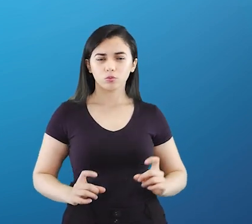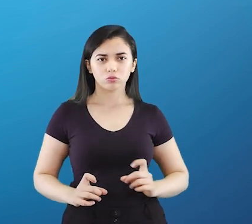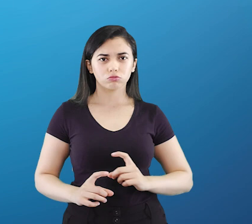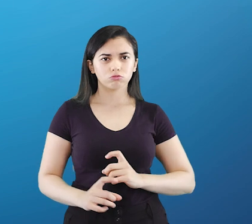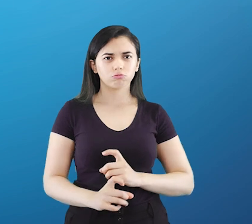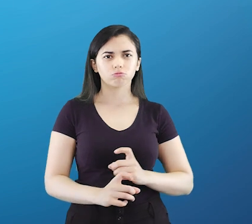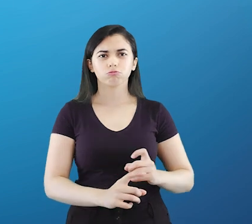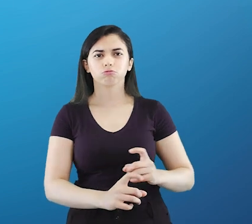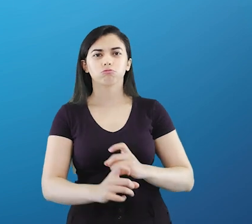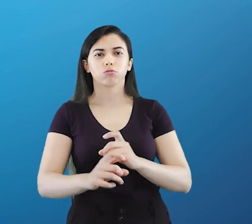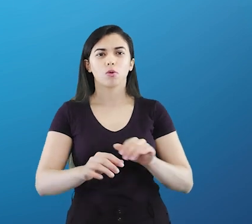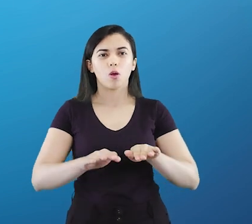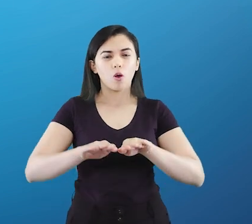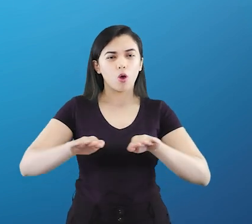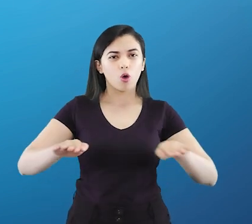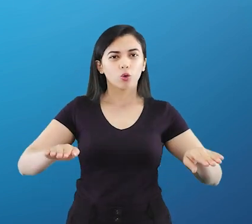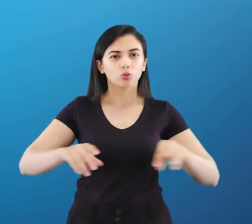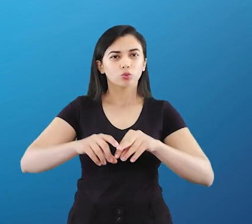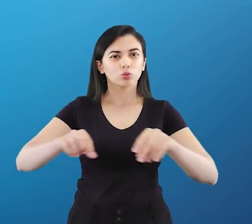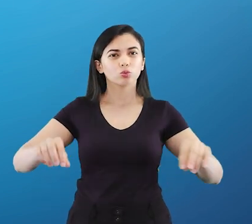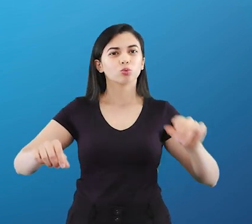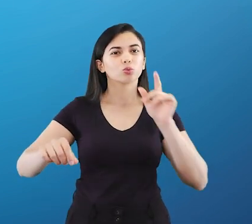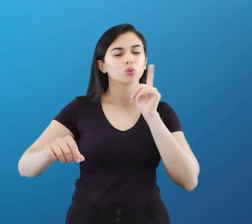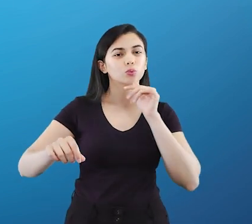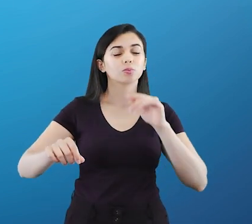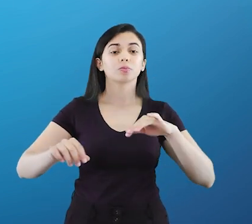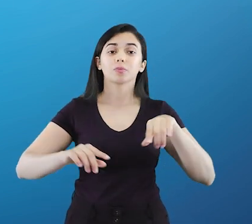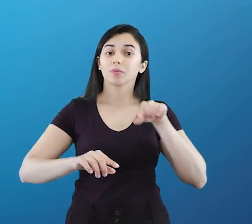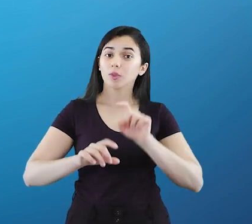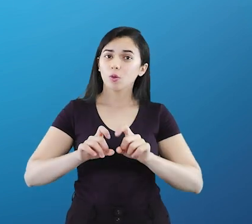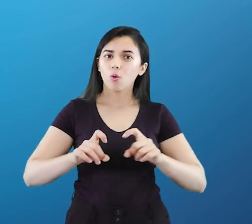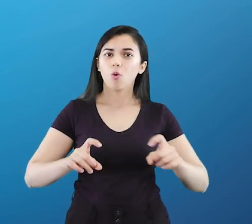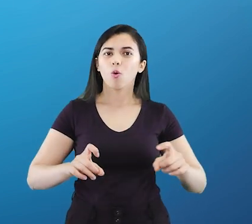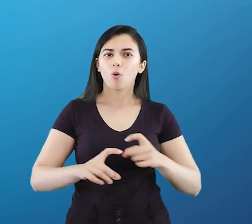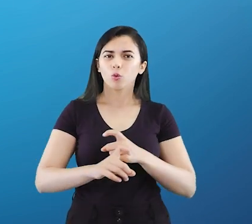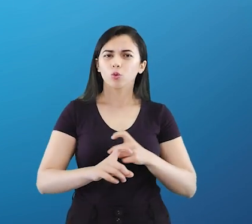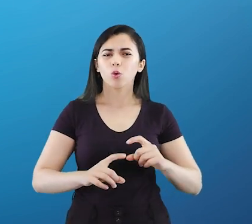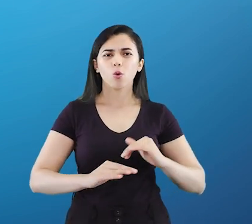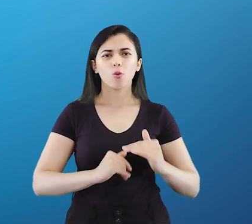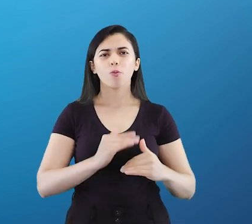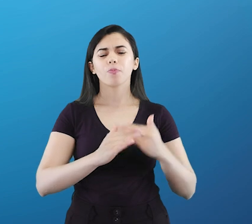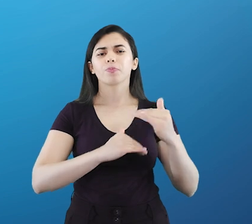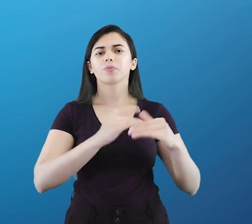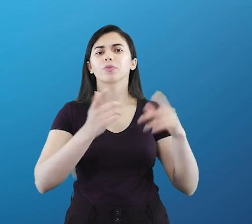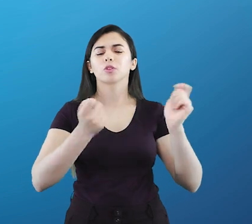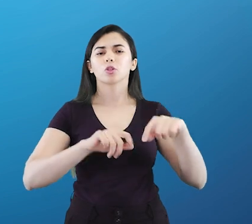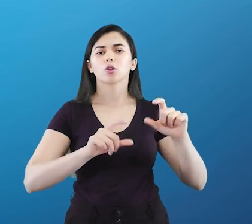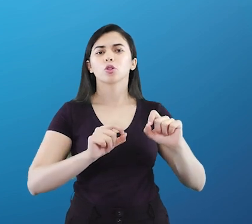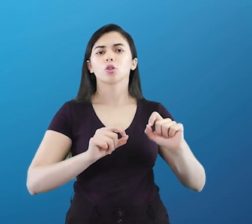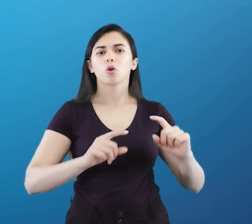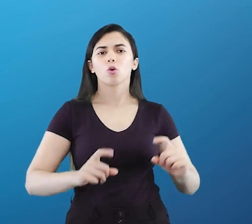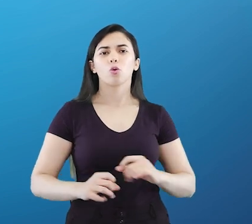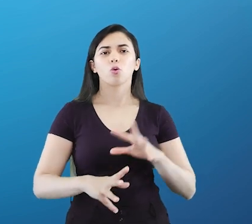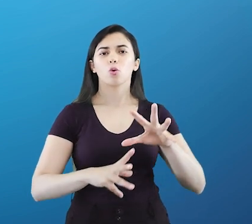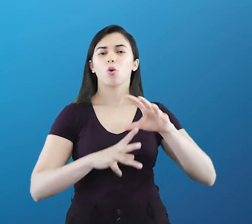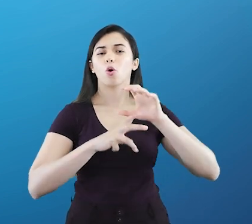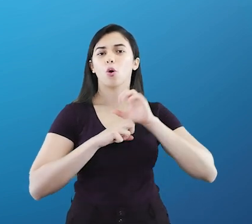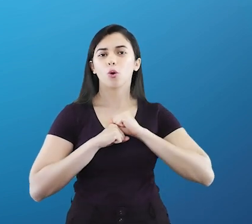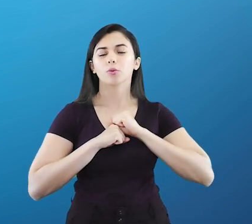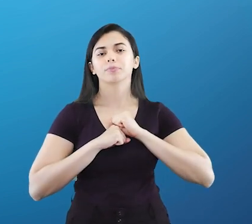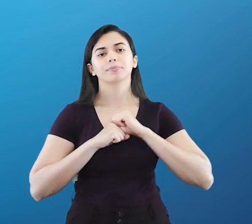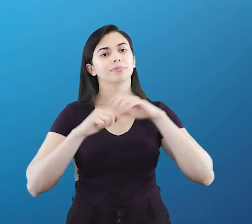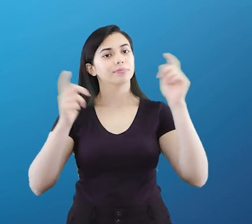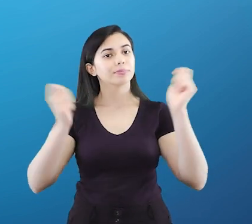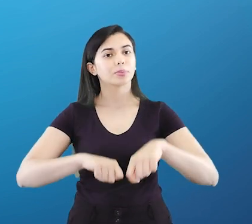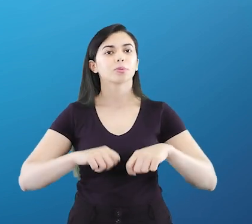dos ovos e permanecem no solo. As larvas vão se desenvolvendo e é nessa fase que podem contaminar novamente outra pessoa.